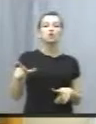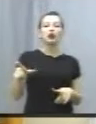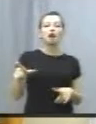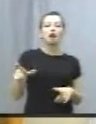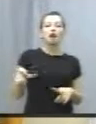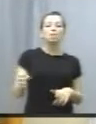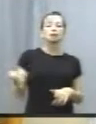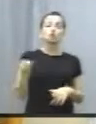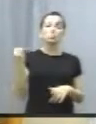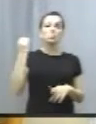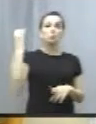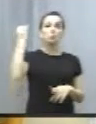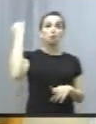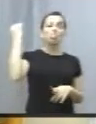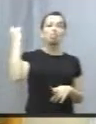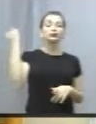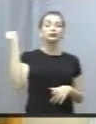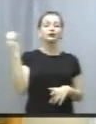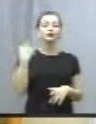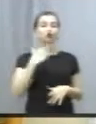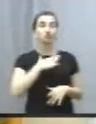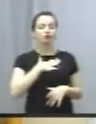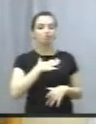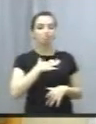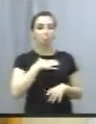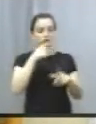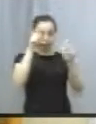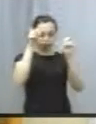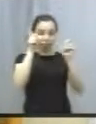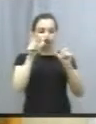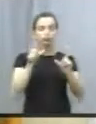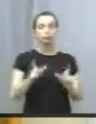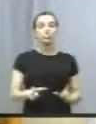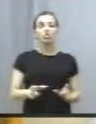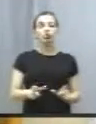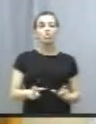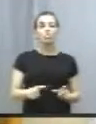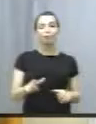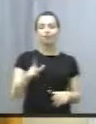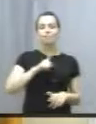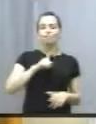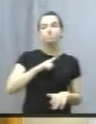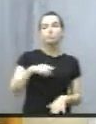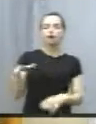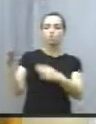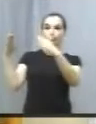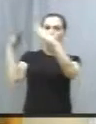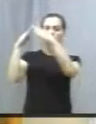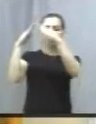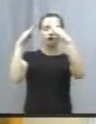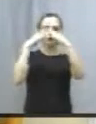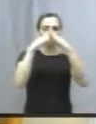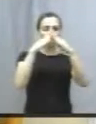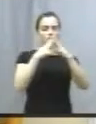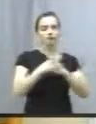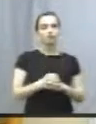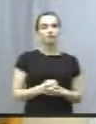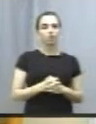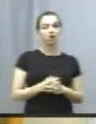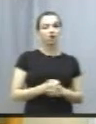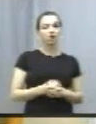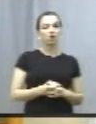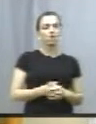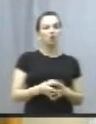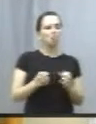que eu considero mais importante para um ser humano, que é ter a sua casa. Não acho, pode até não ser a maneira